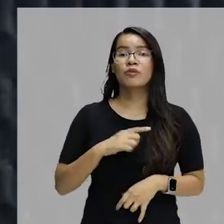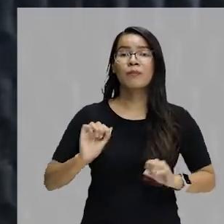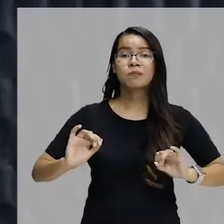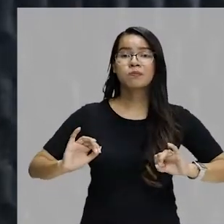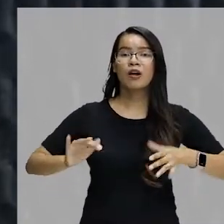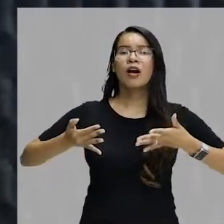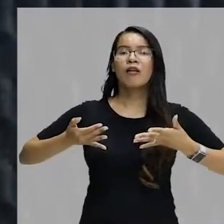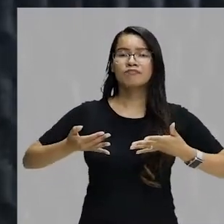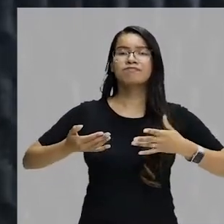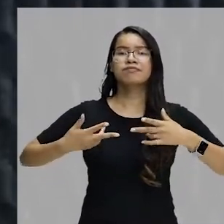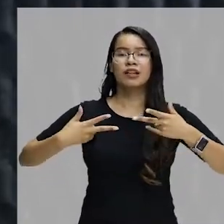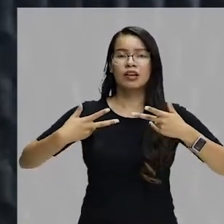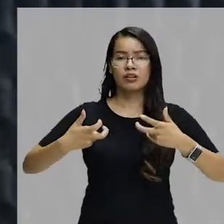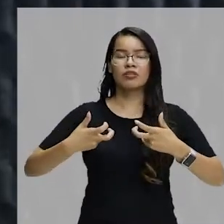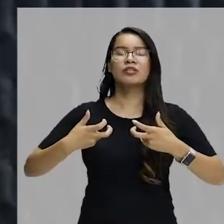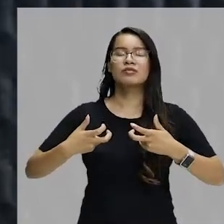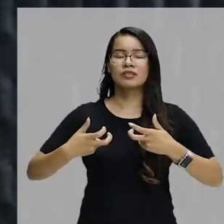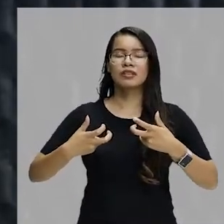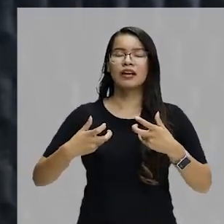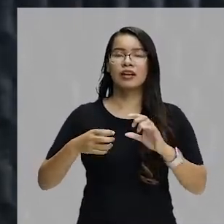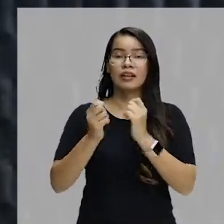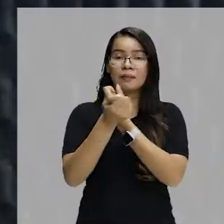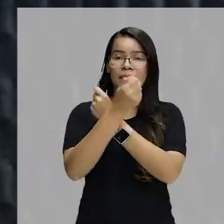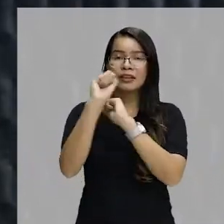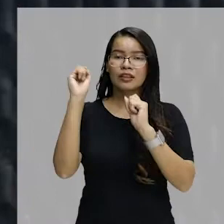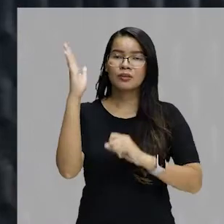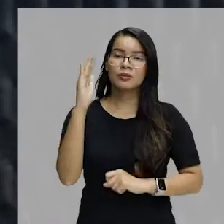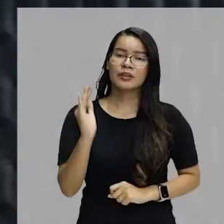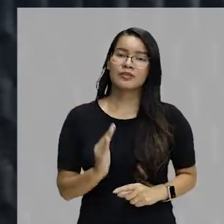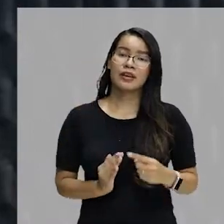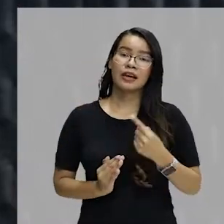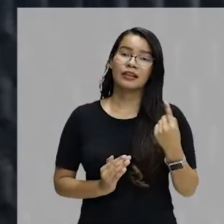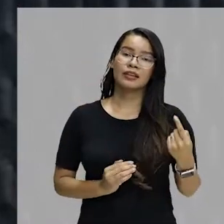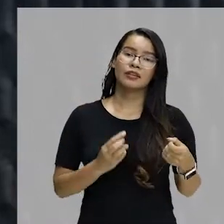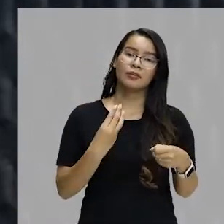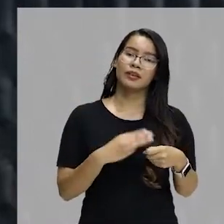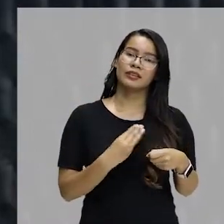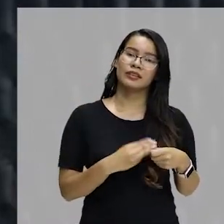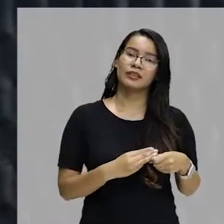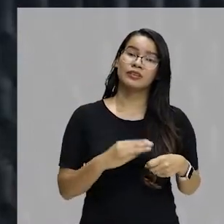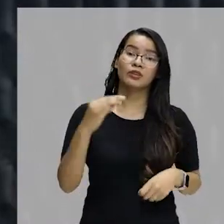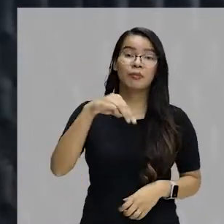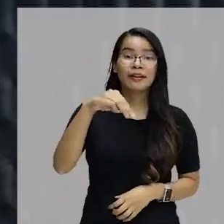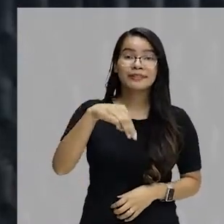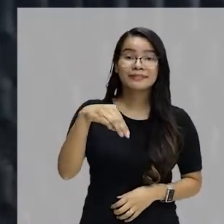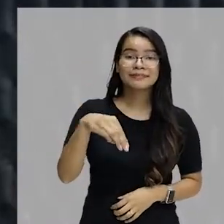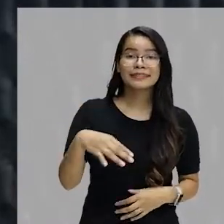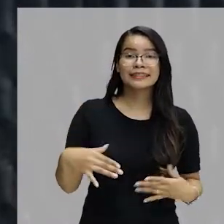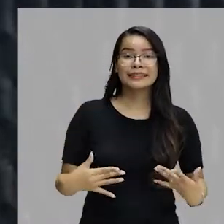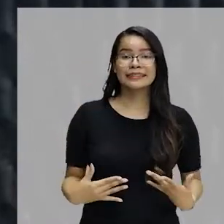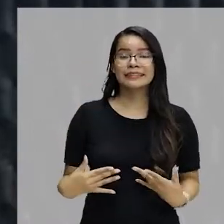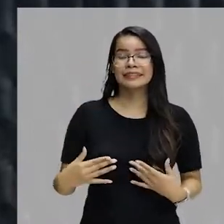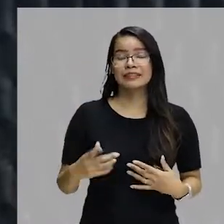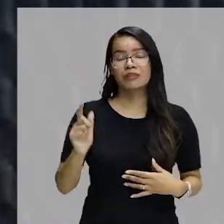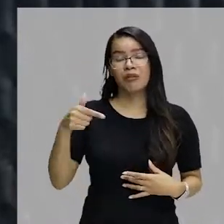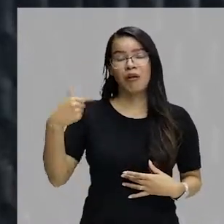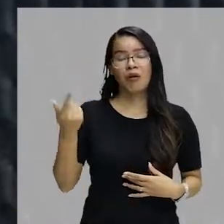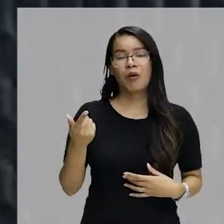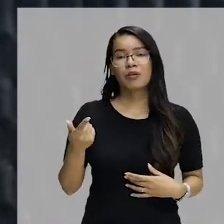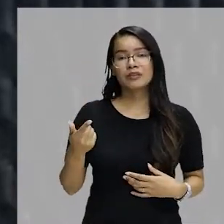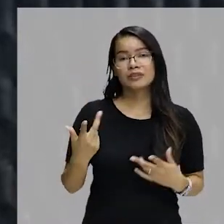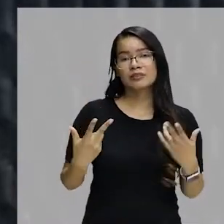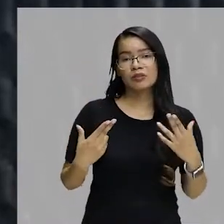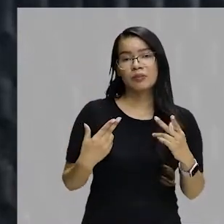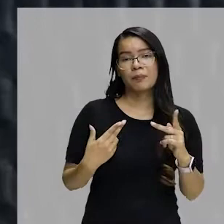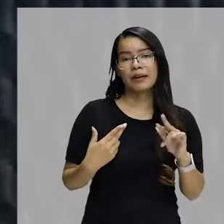da independência do Brasil aqui no Maranhão. A província do Maranhão, assim como as demais províncias do